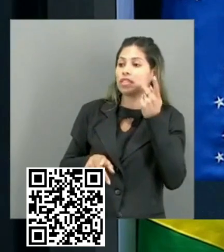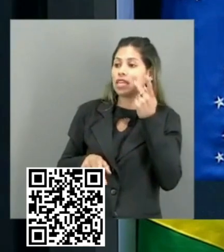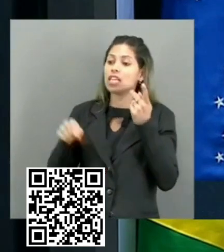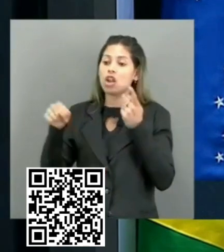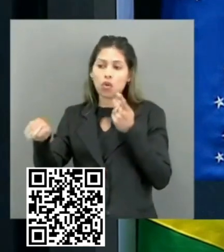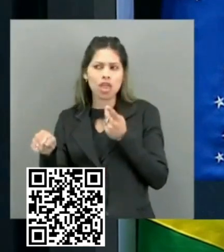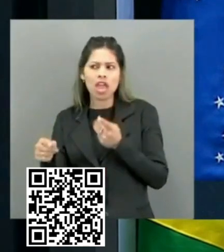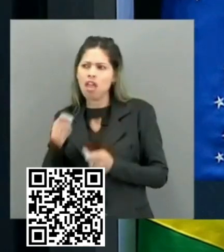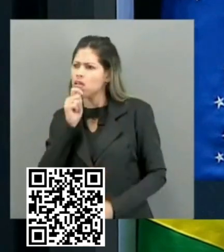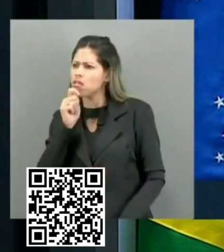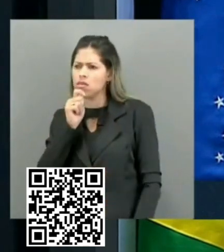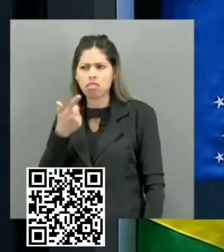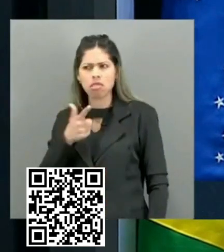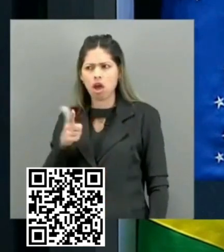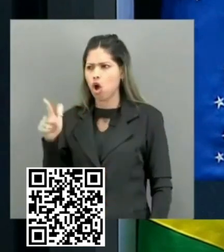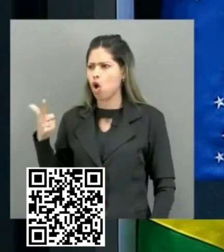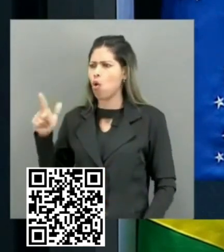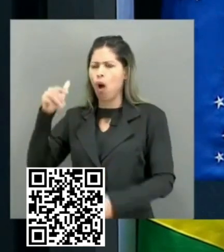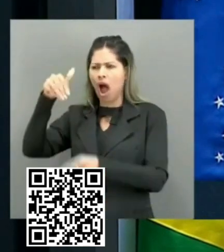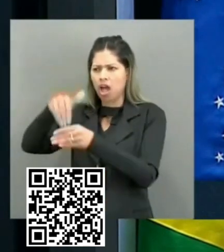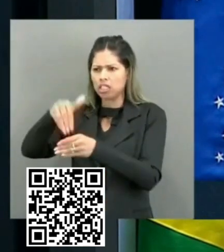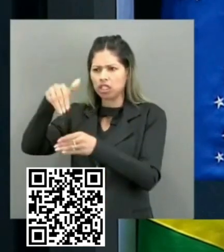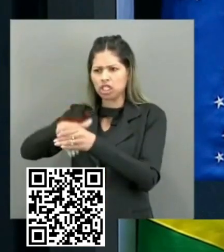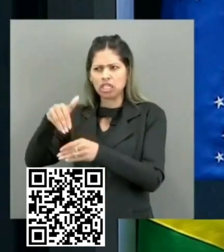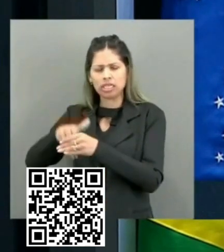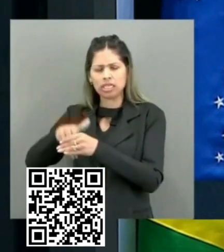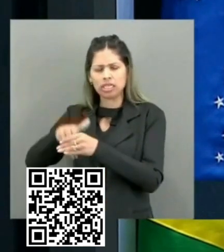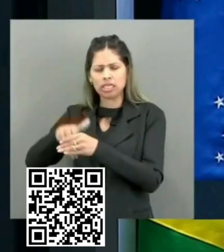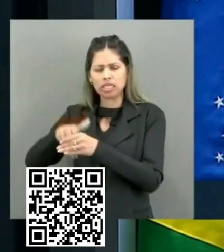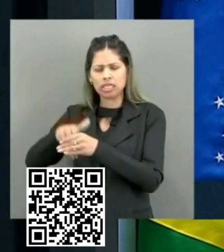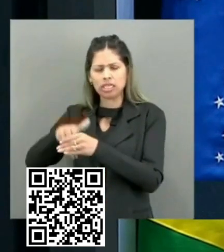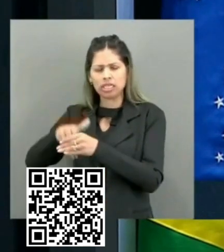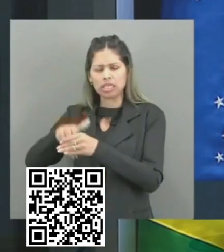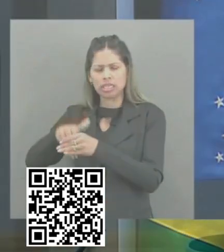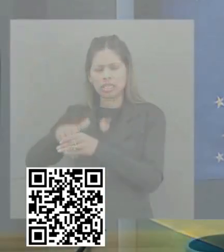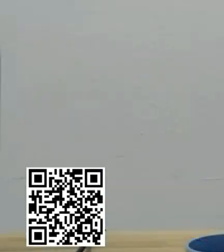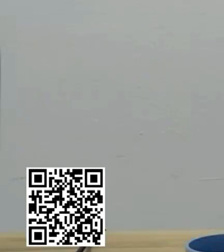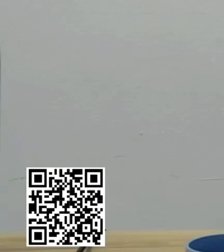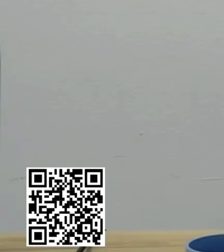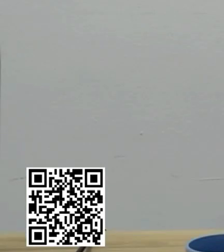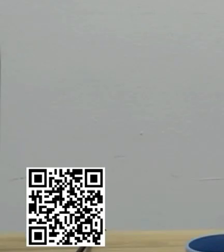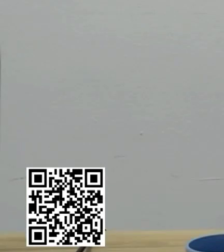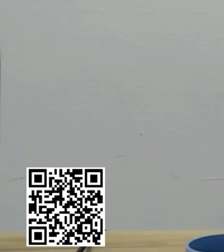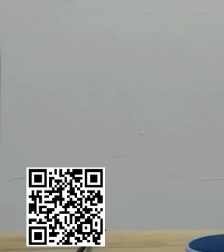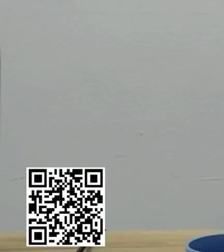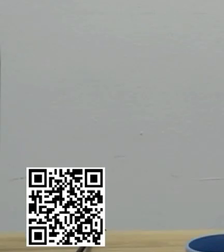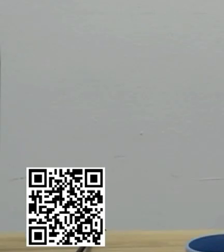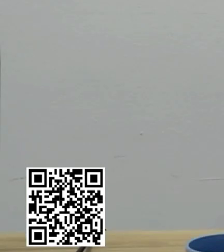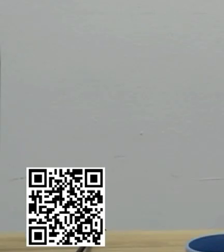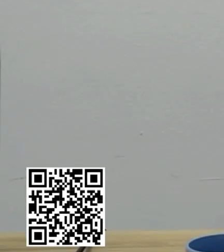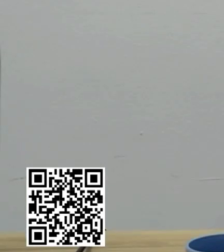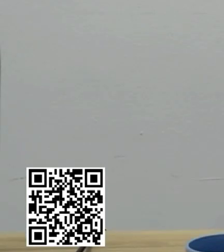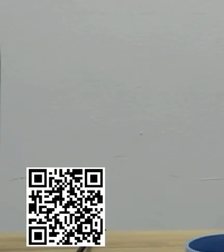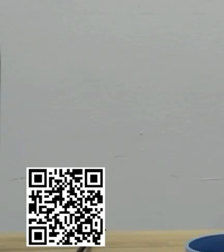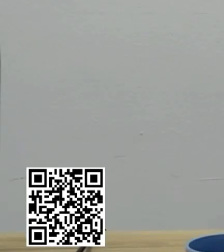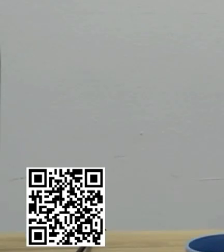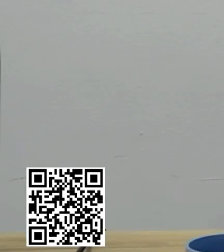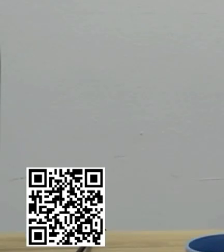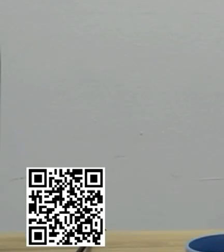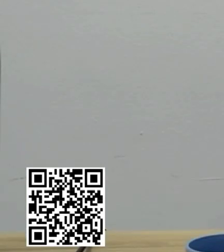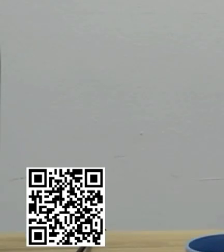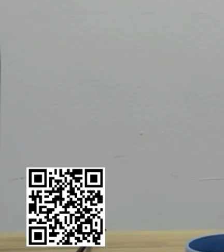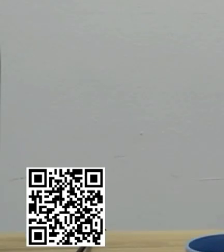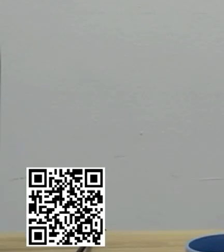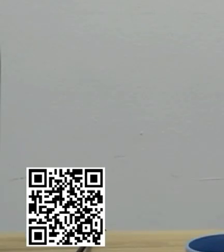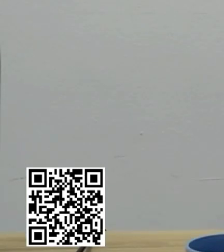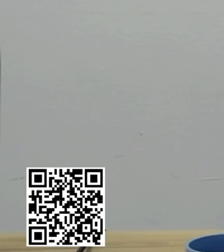participando de eleições cada vez mais limpas. Bom, esse parecer do